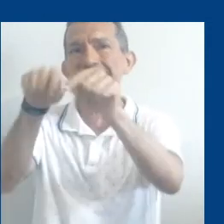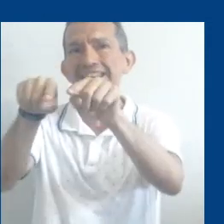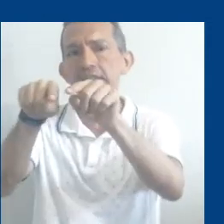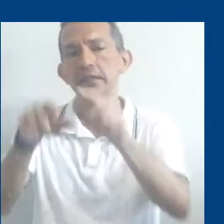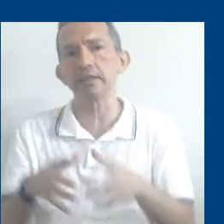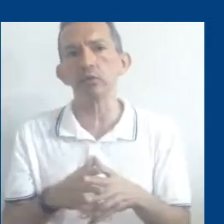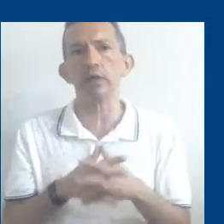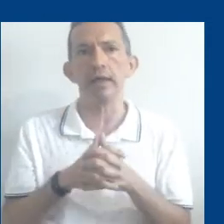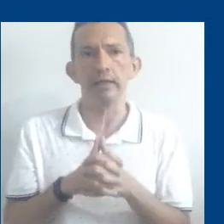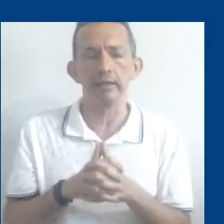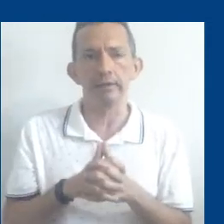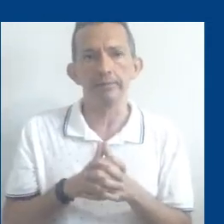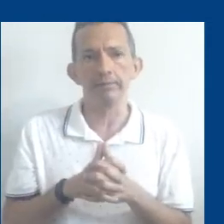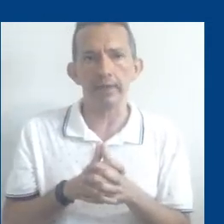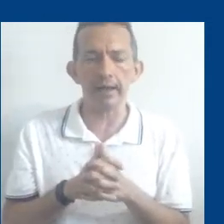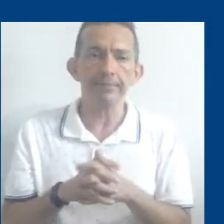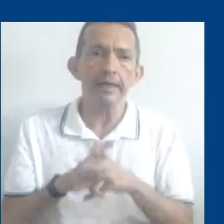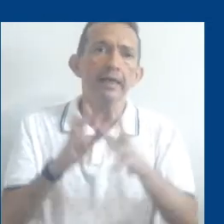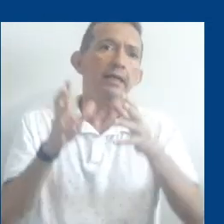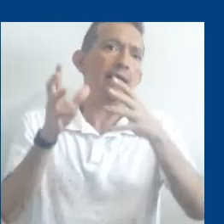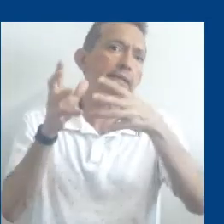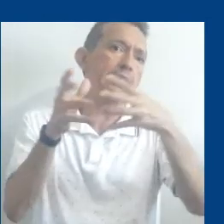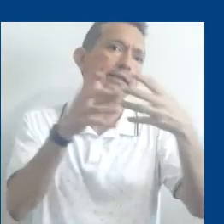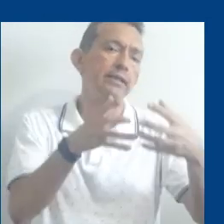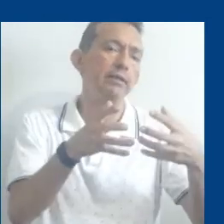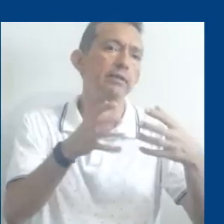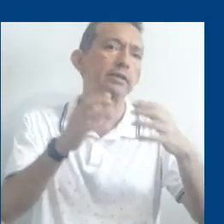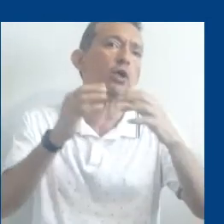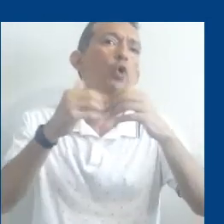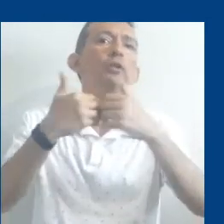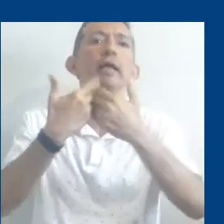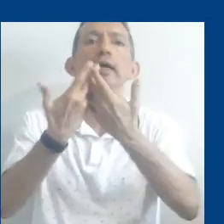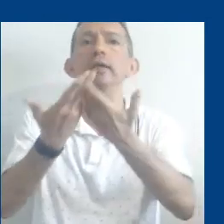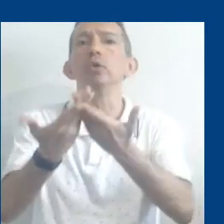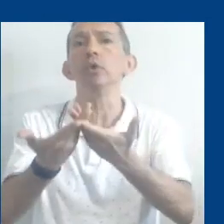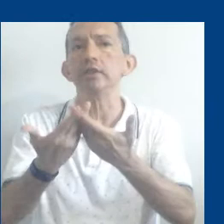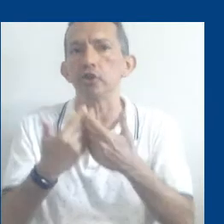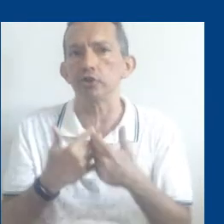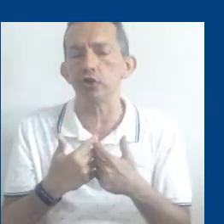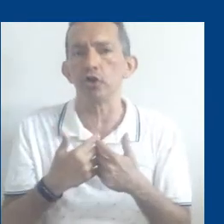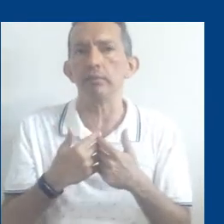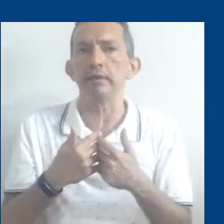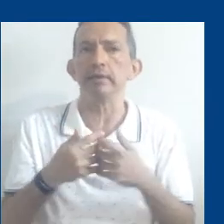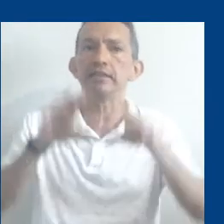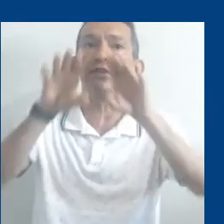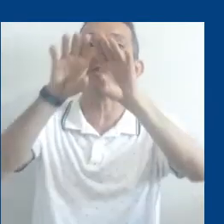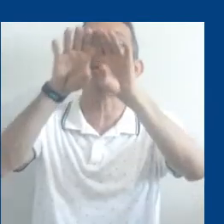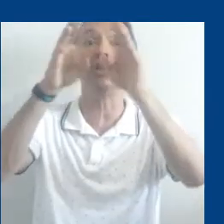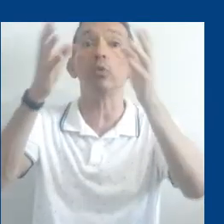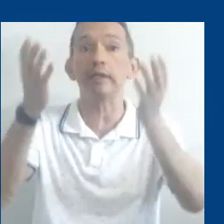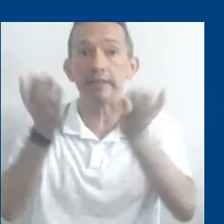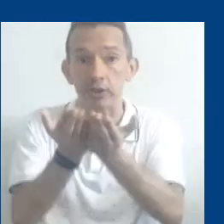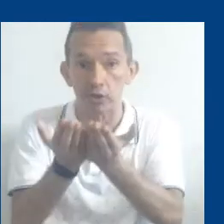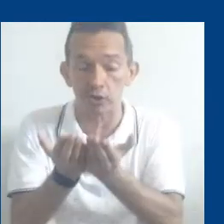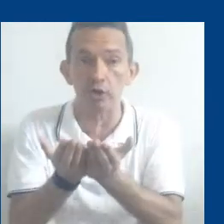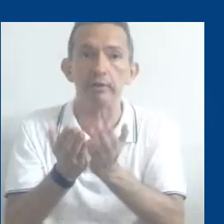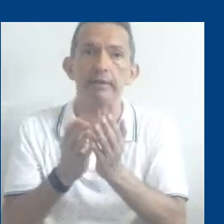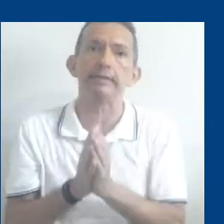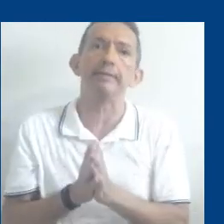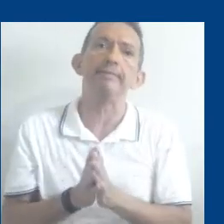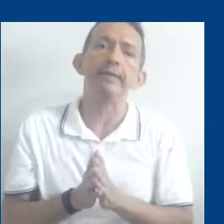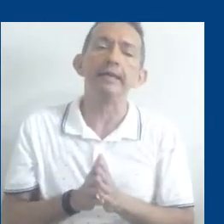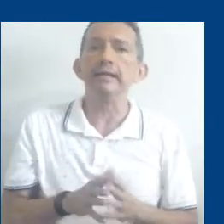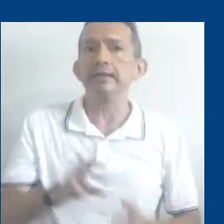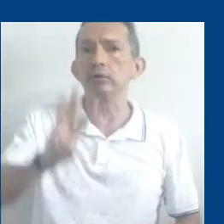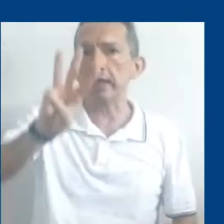digestão intracelular. Tá? E as enzimas que contém no lisossoma, nas vesículas